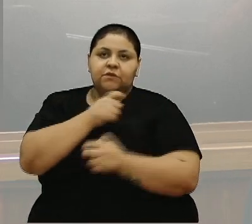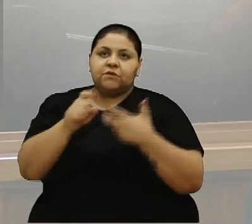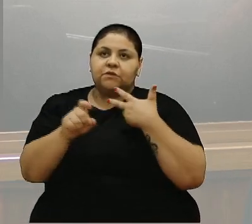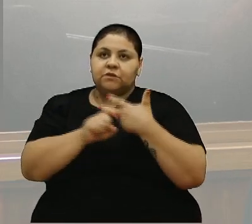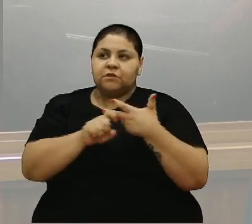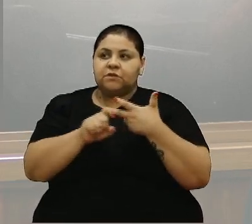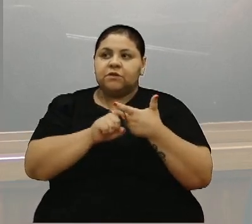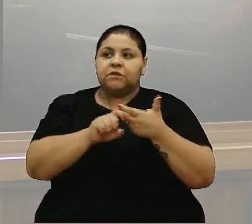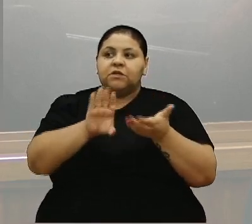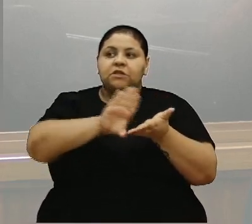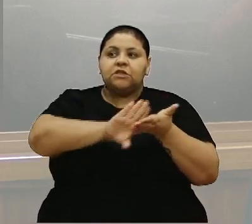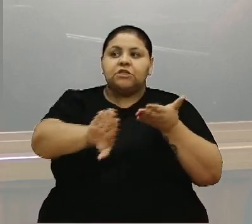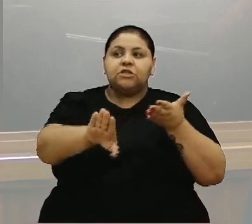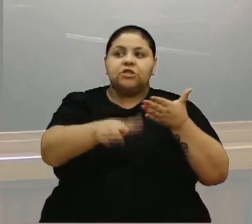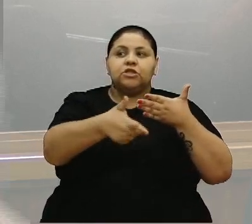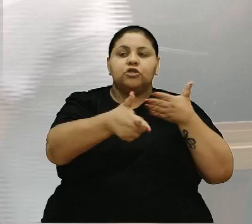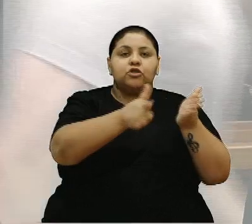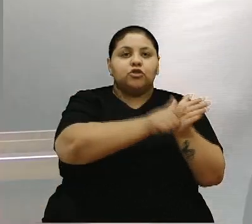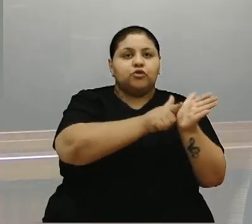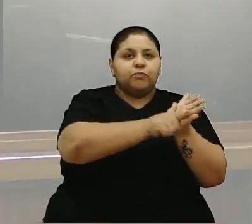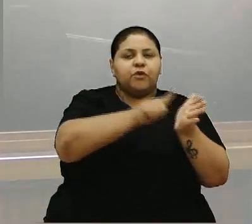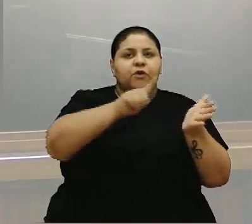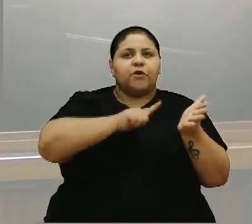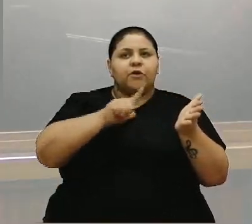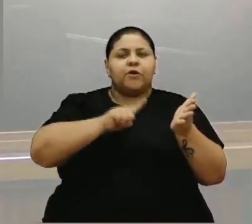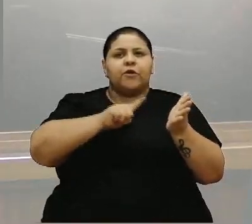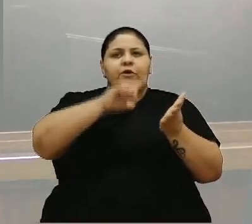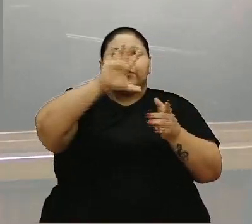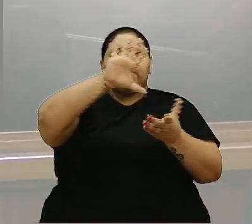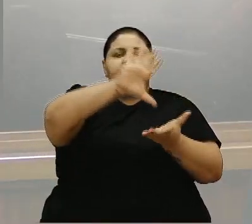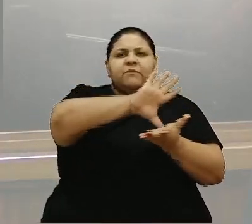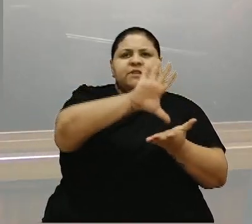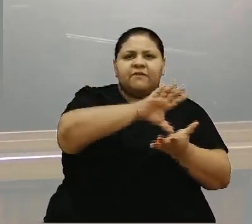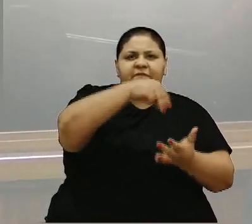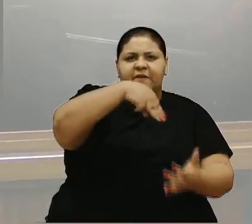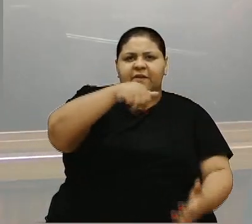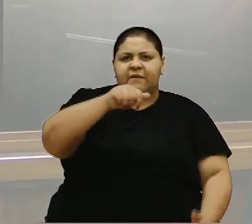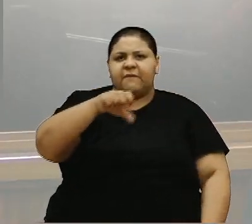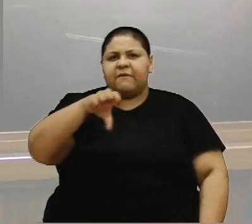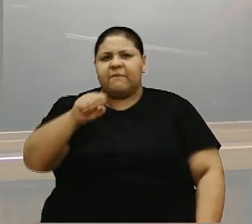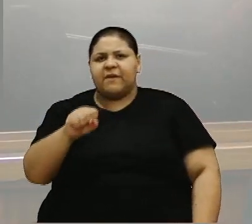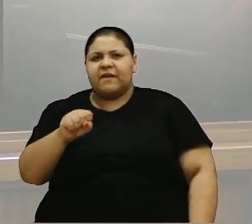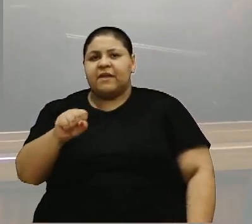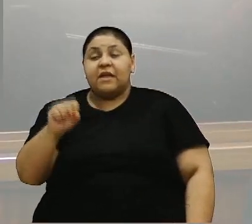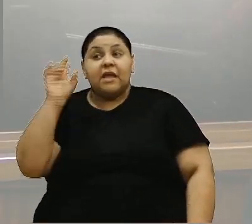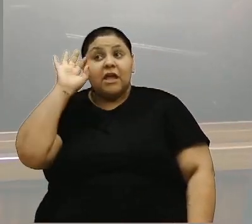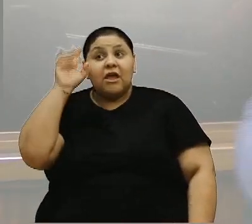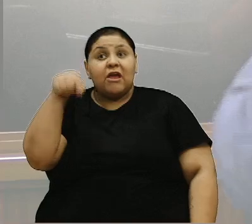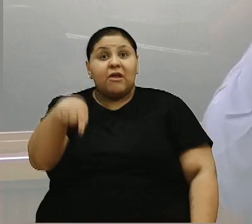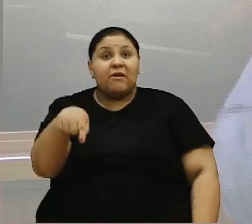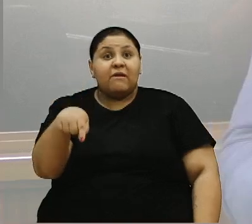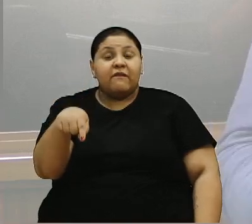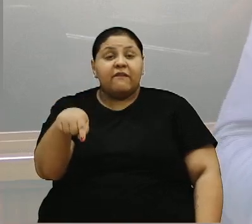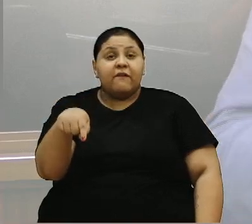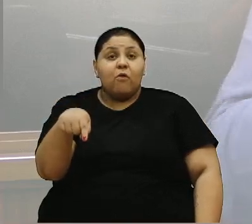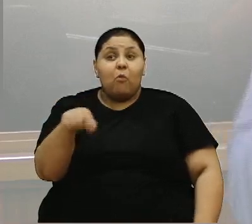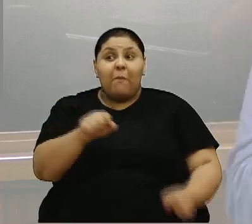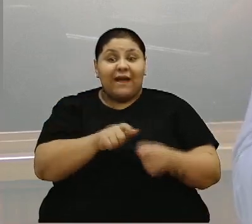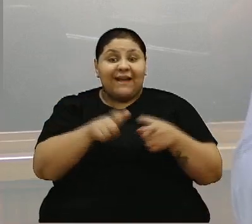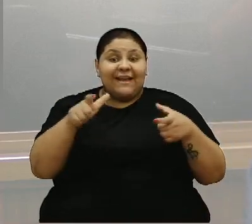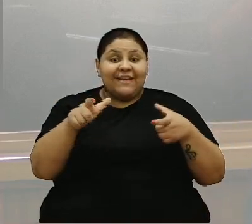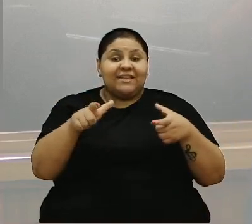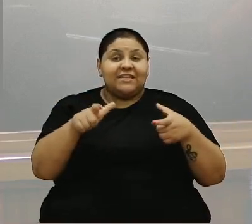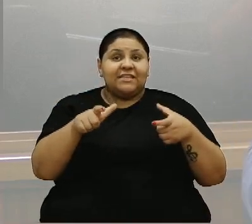tire do papel. E nós temos várias feiras. Temos a Feira da Maesa, imagina nós fazermos uma grande feira